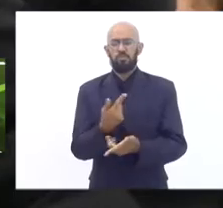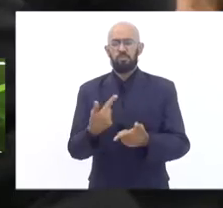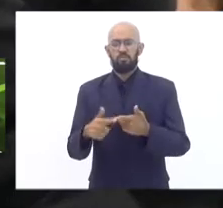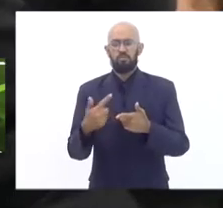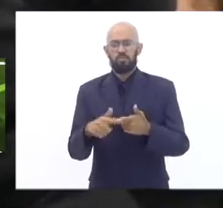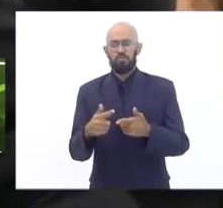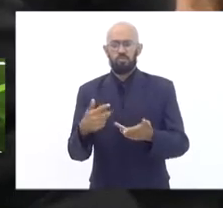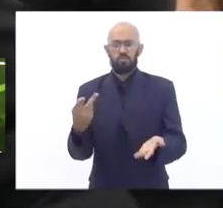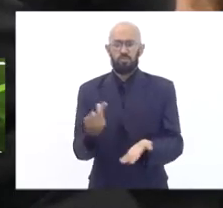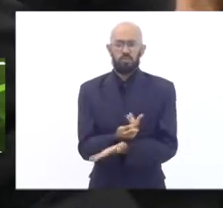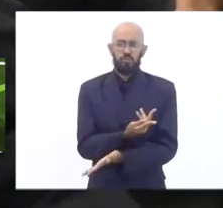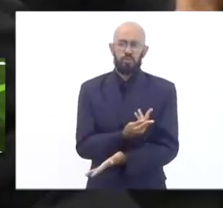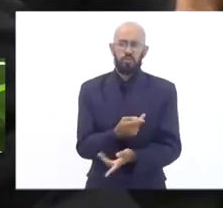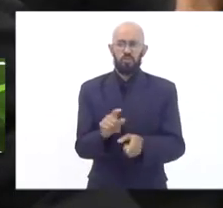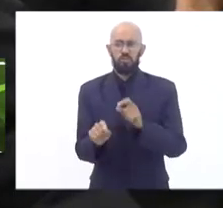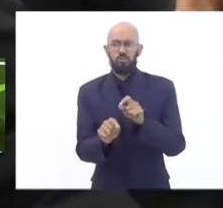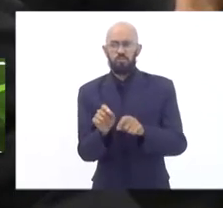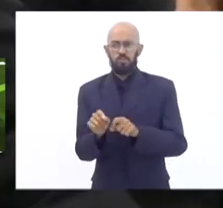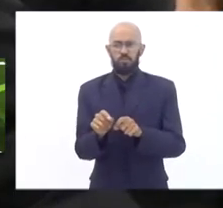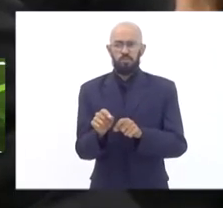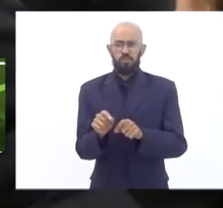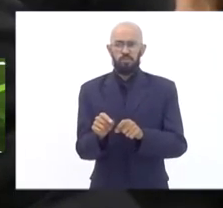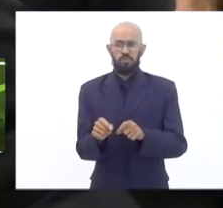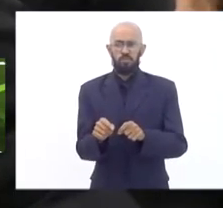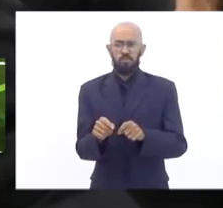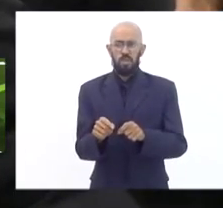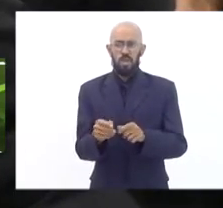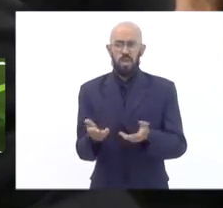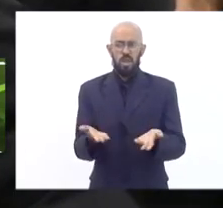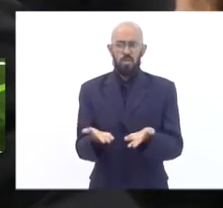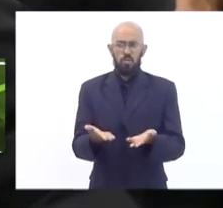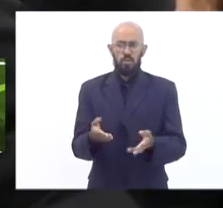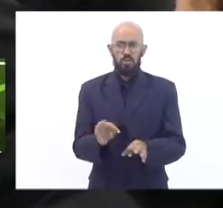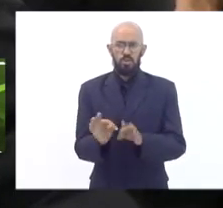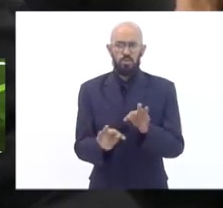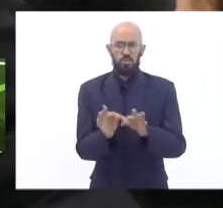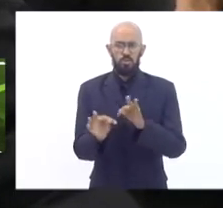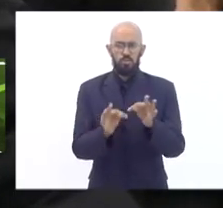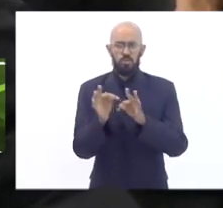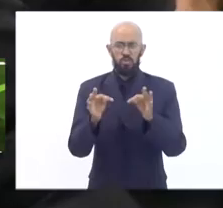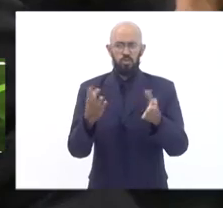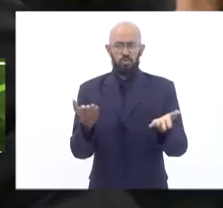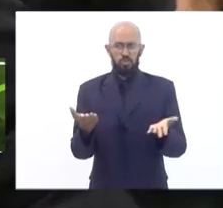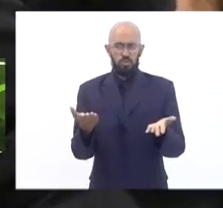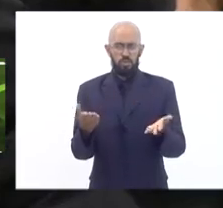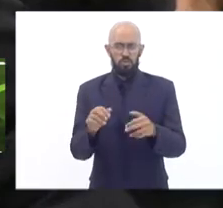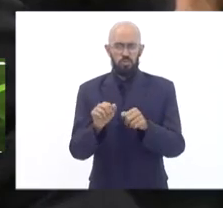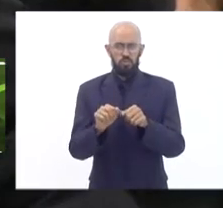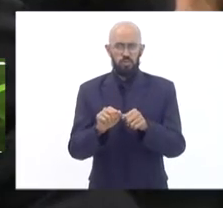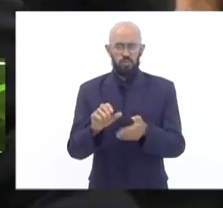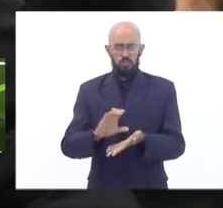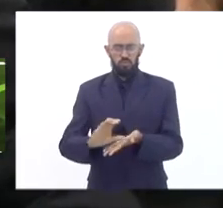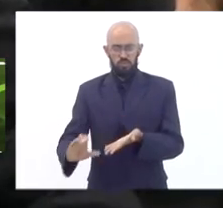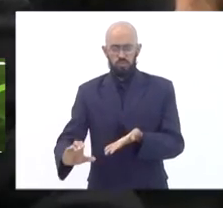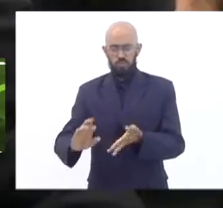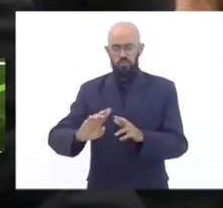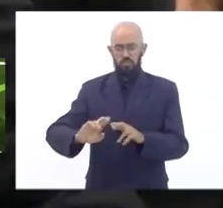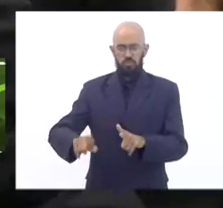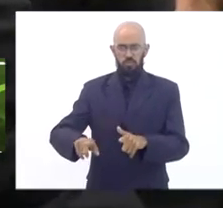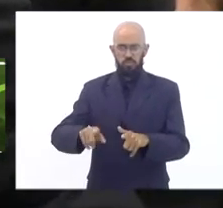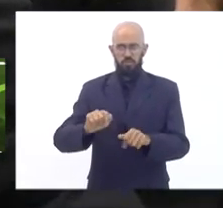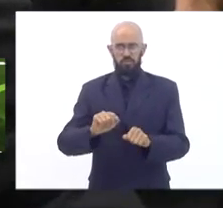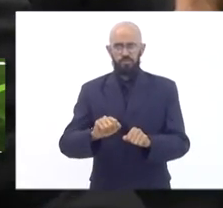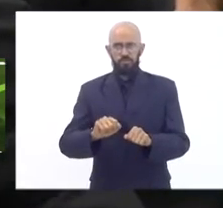surgem, por exemplo, uma atualização tecnológica. Então, nós fizemos um investimento diferente, deixamos de fazer uma